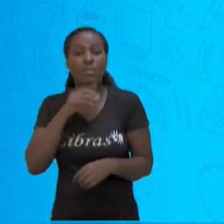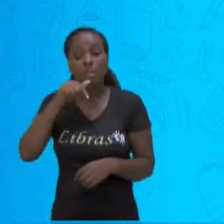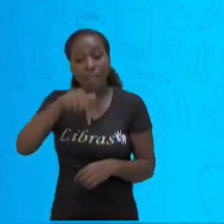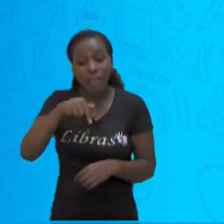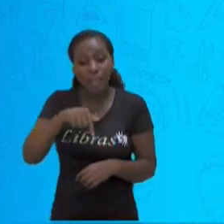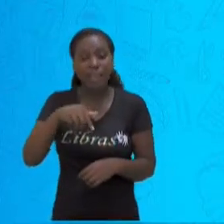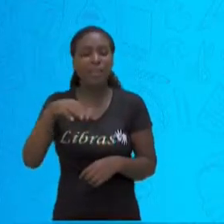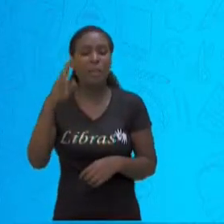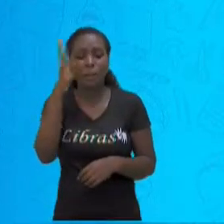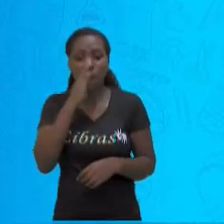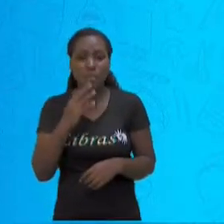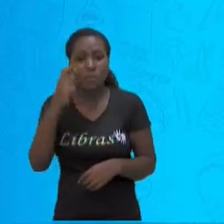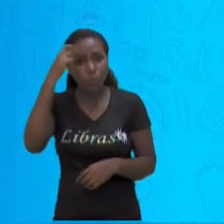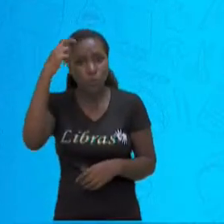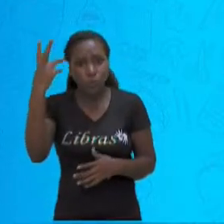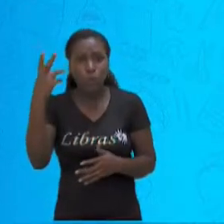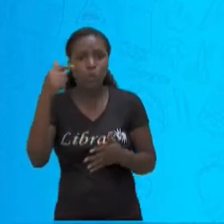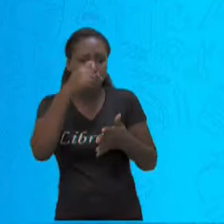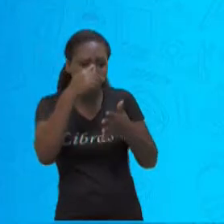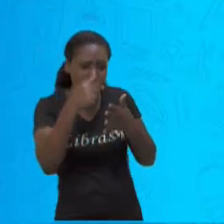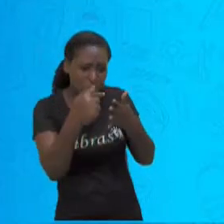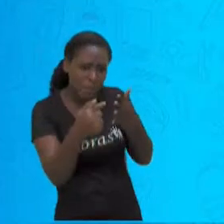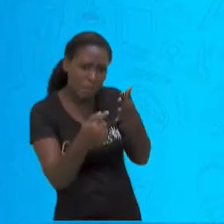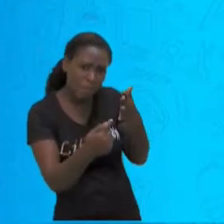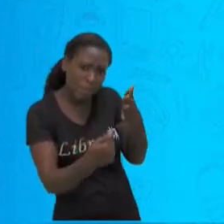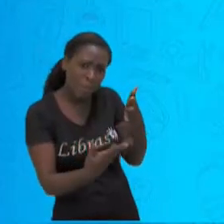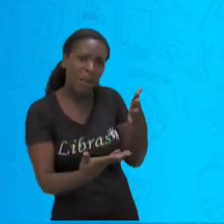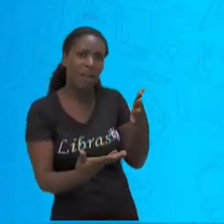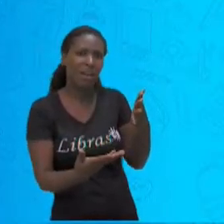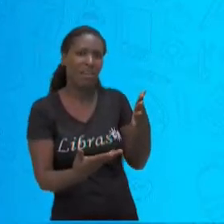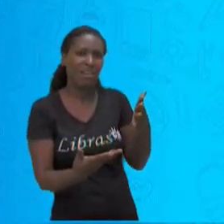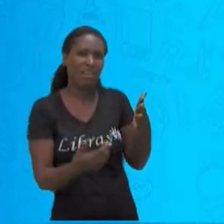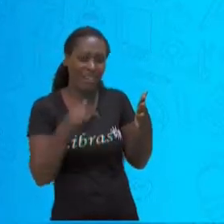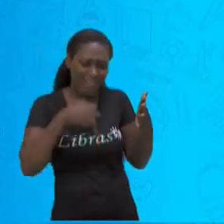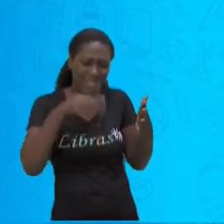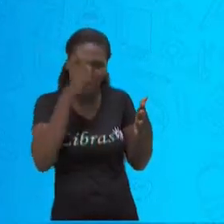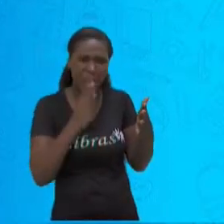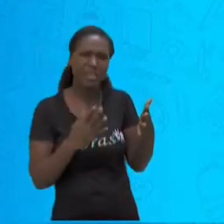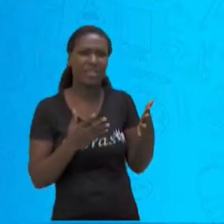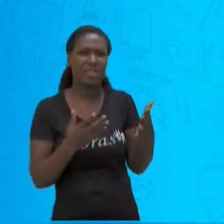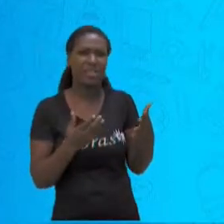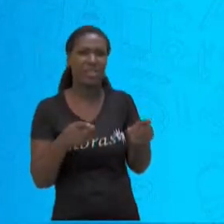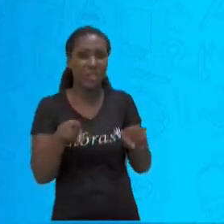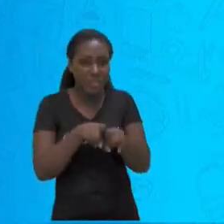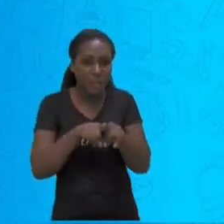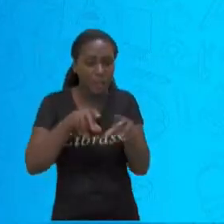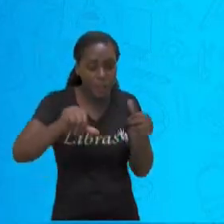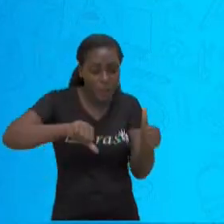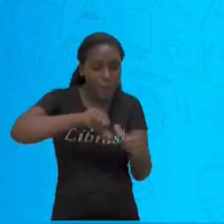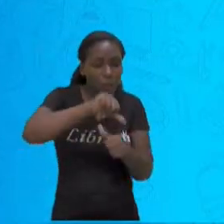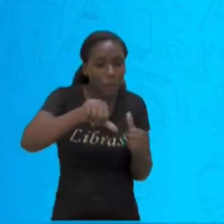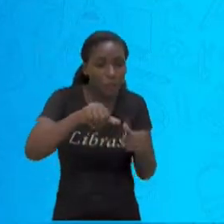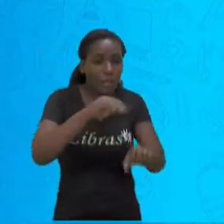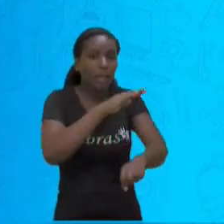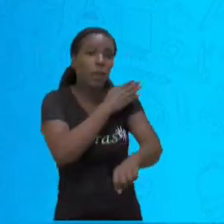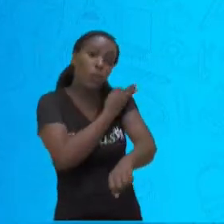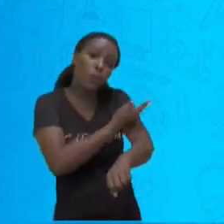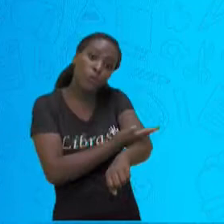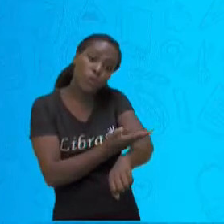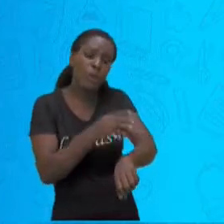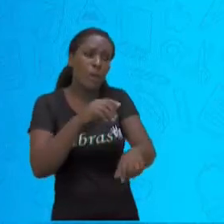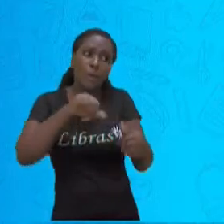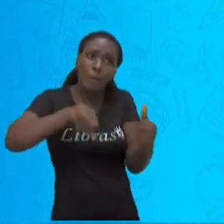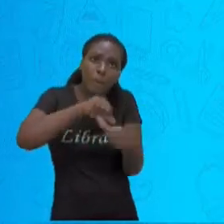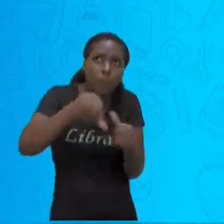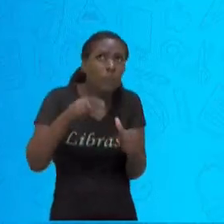opções, tá? E mudar um pouquinho os nossos costumes. Eu não diria mudar,